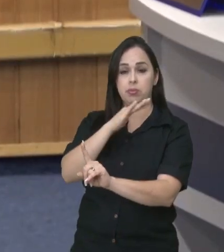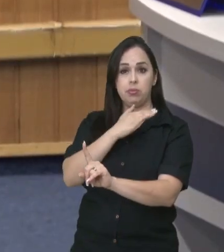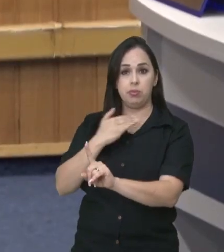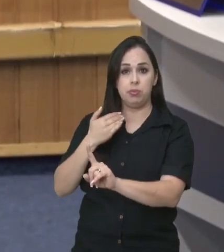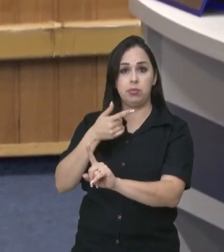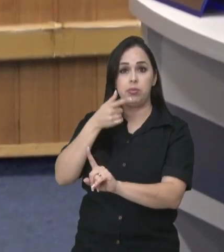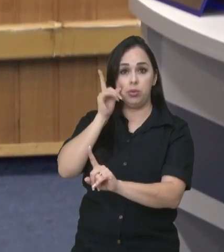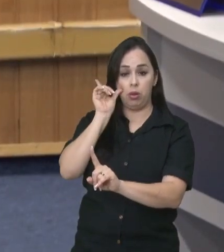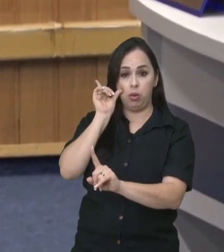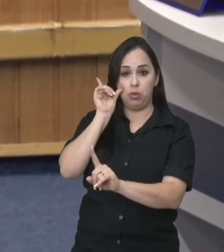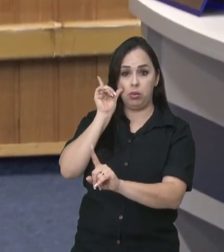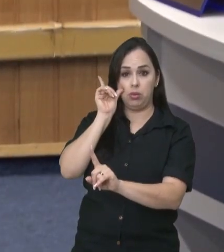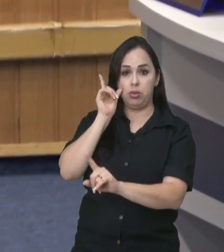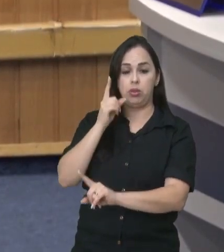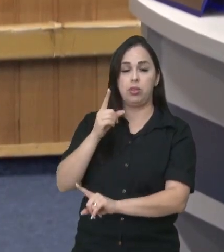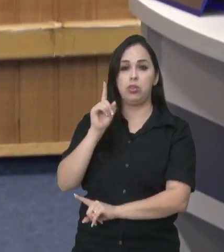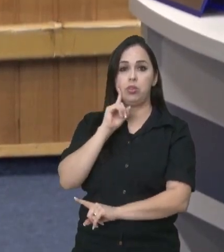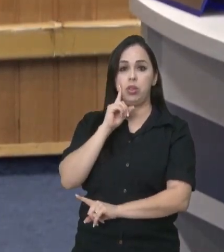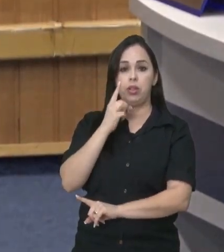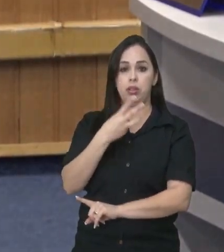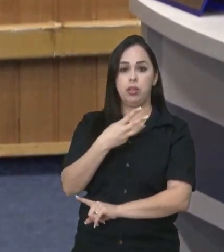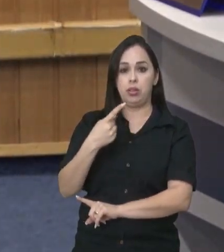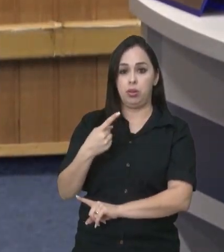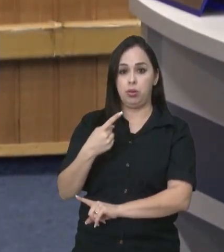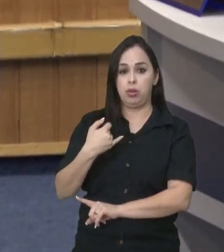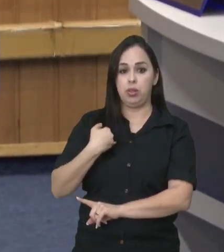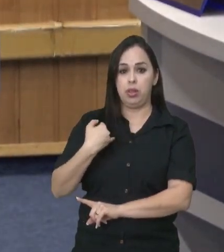faleceu ontem, tinha 38 anos de idade,